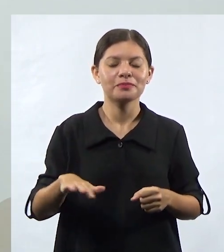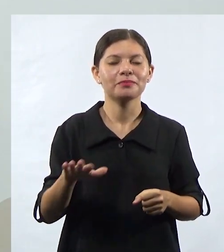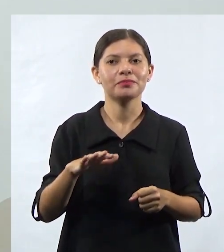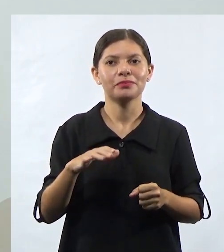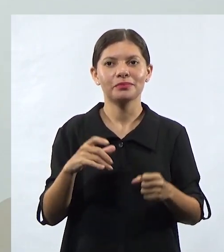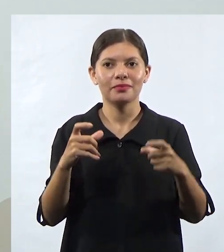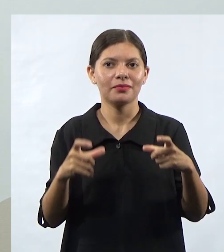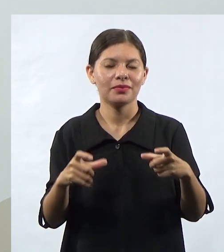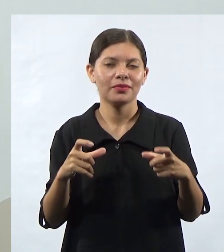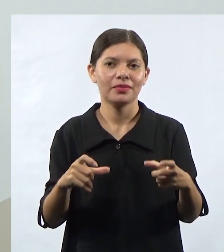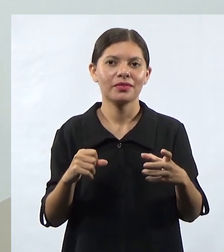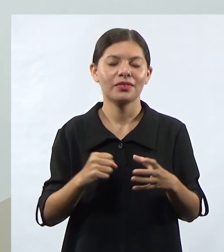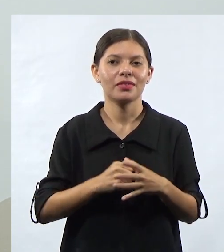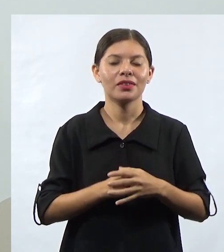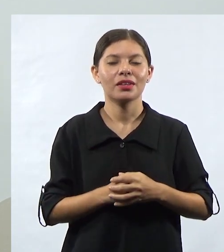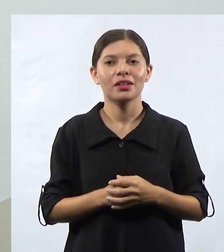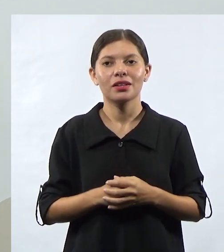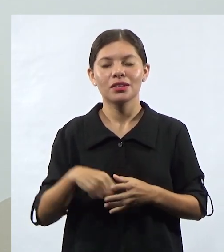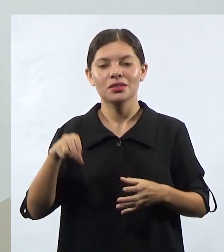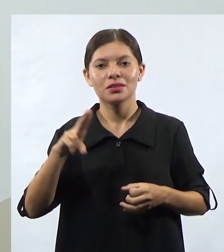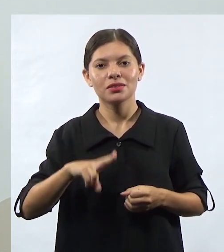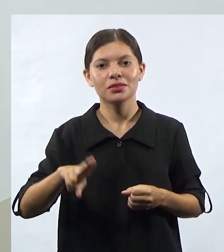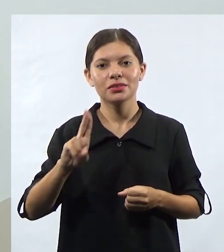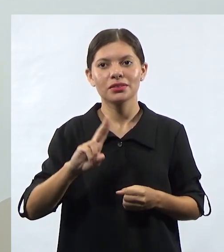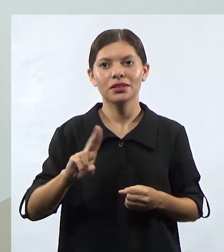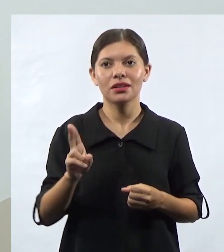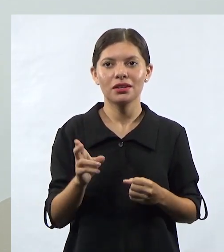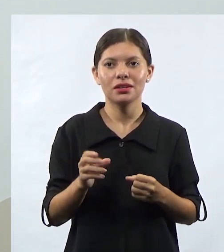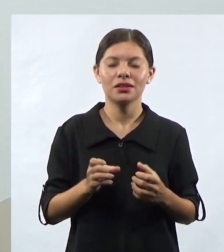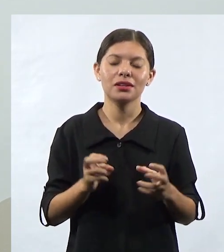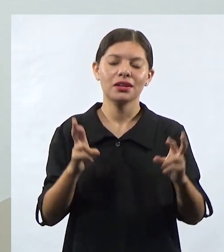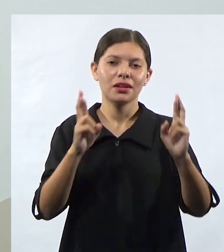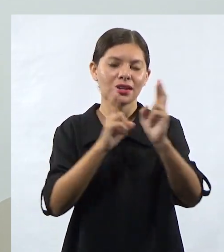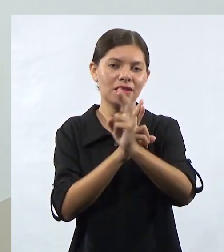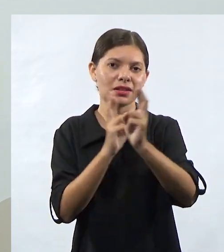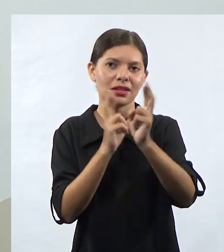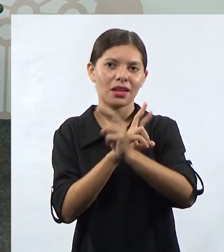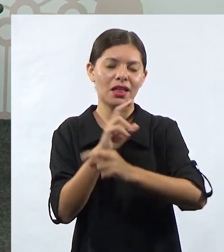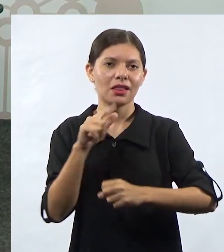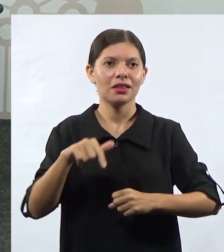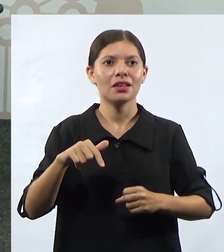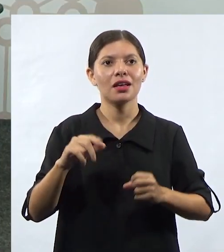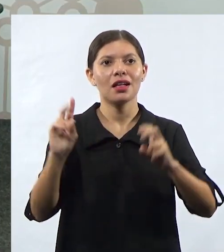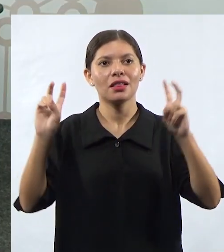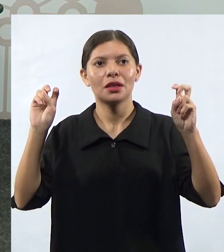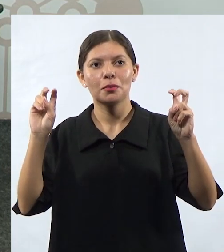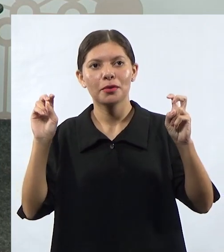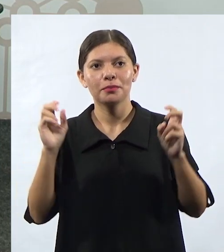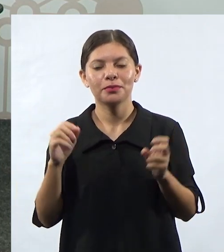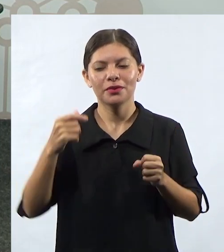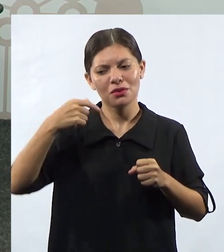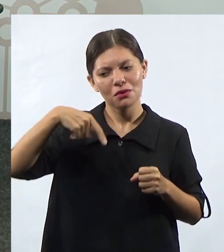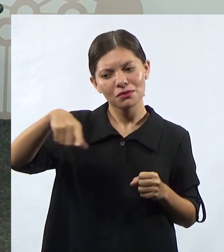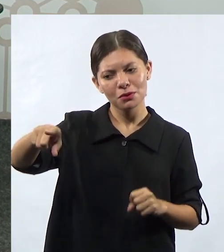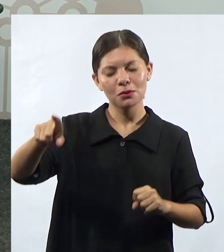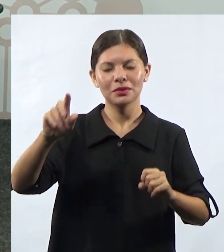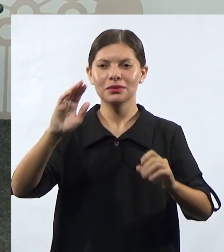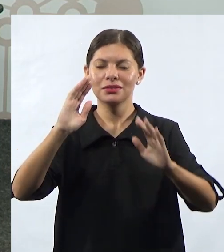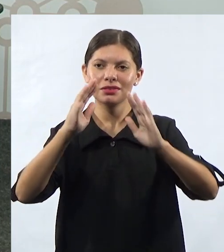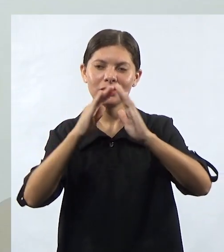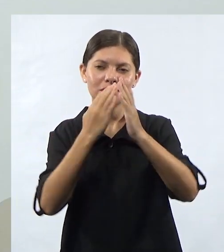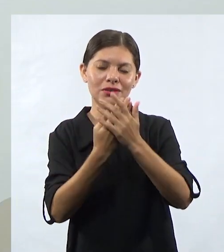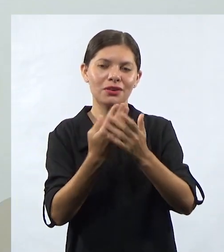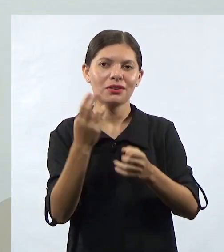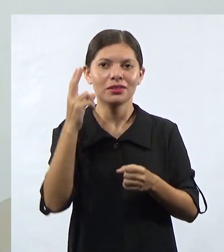locus e os instrumentos relacionados a isso. Agora, se eu for para discutir com a escola, a história da escola, se eu quiser